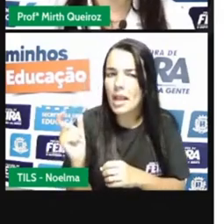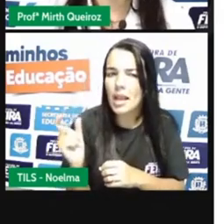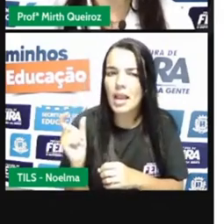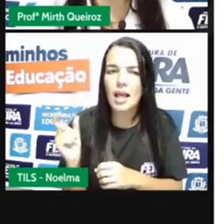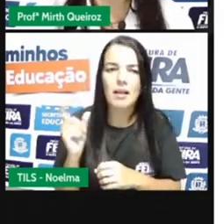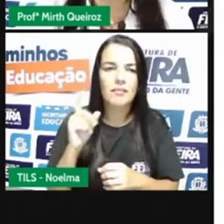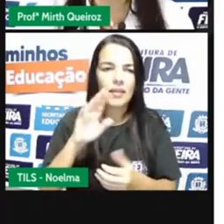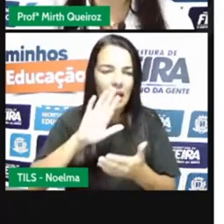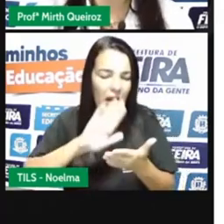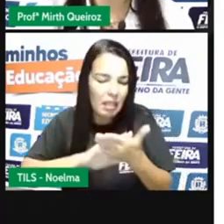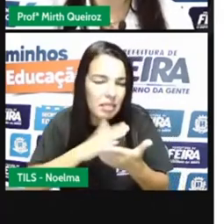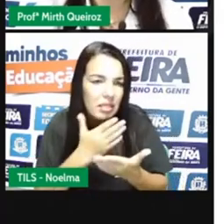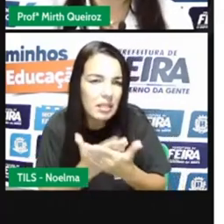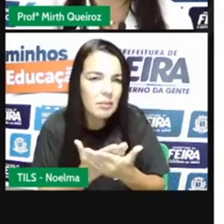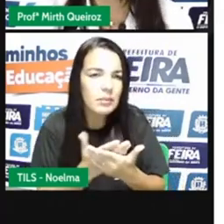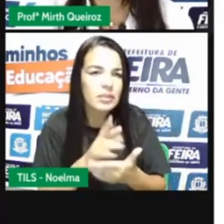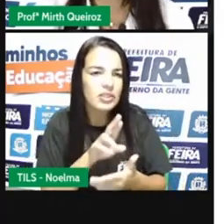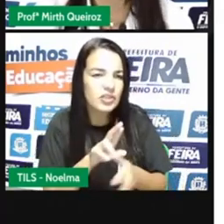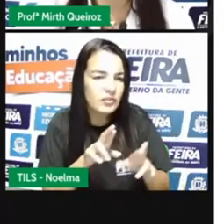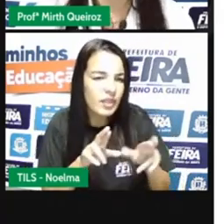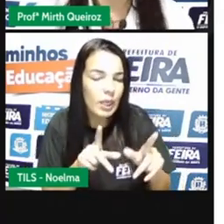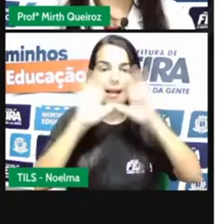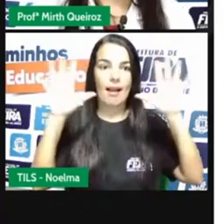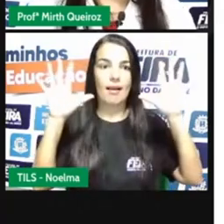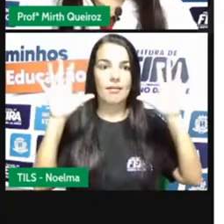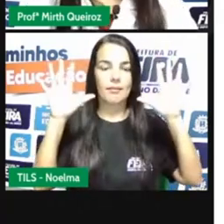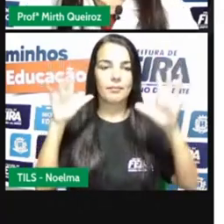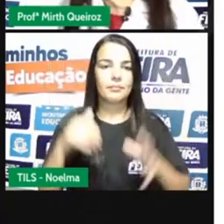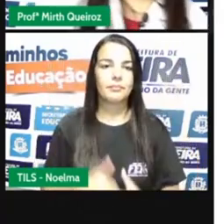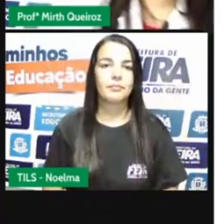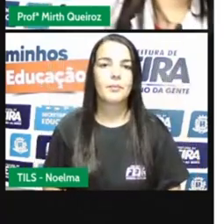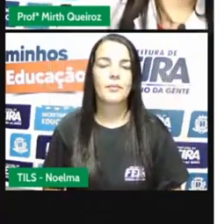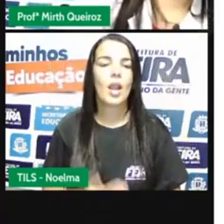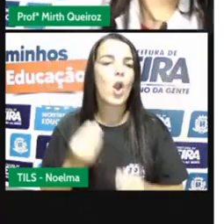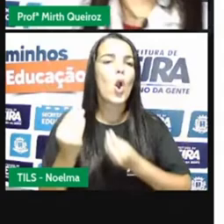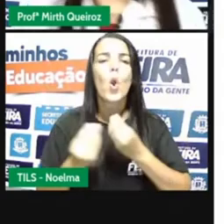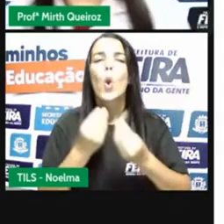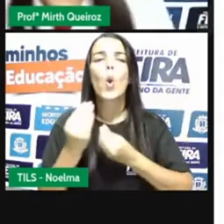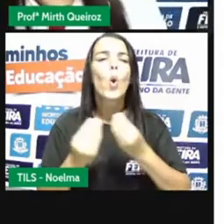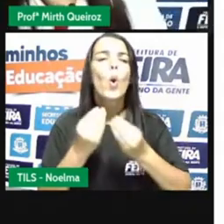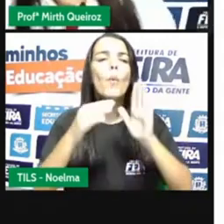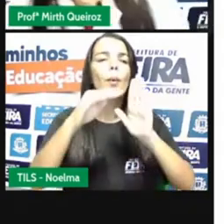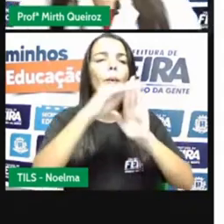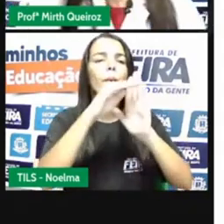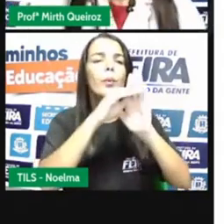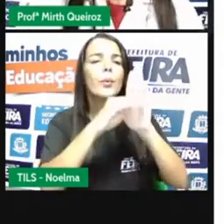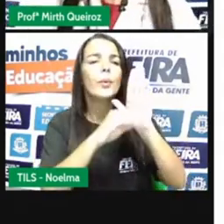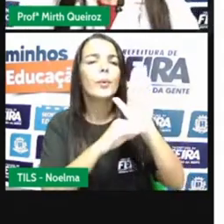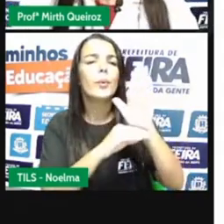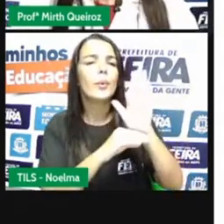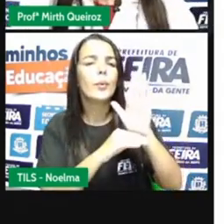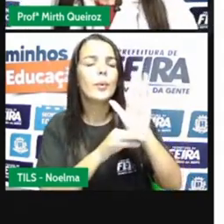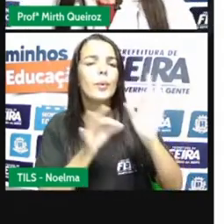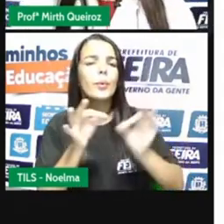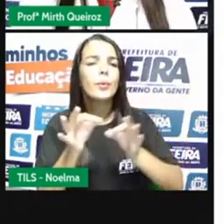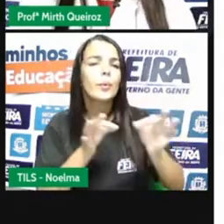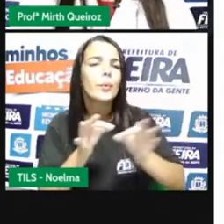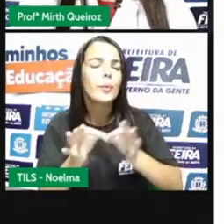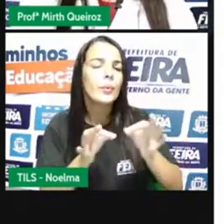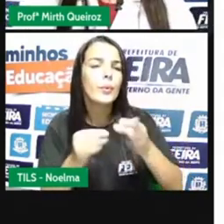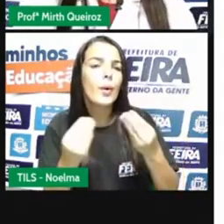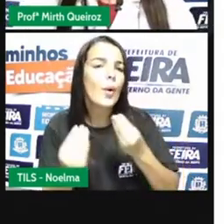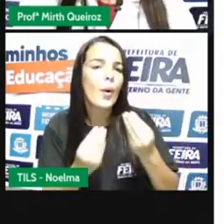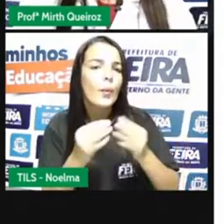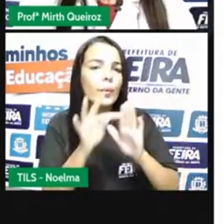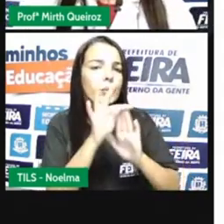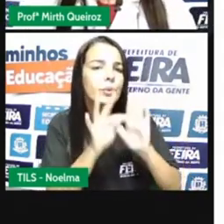outras interpretações, então tem que ser bem claro. A estrutura de um texto científico é dessa forma. Tem